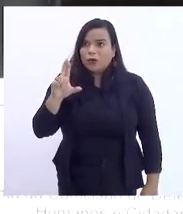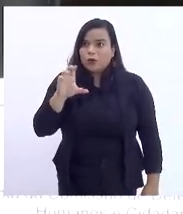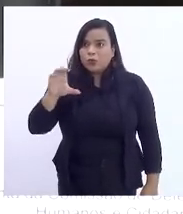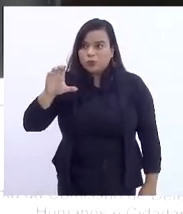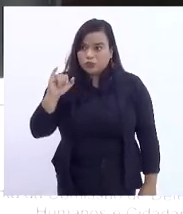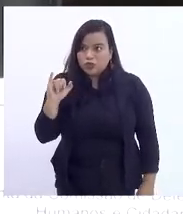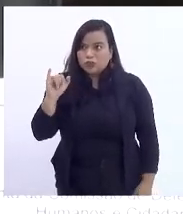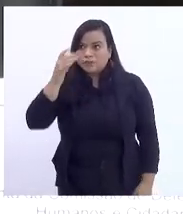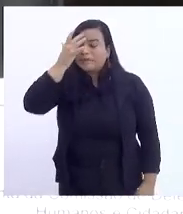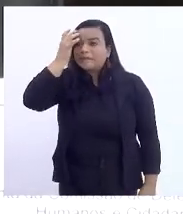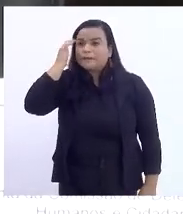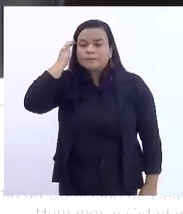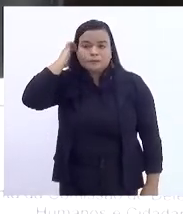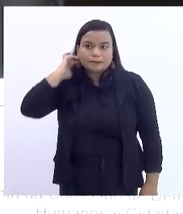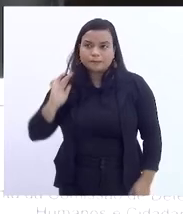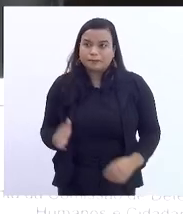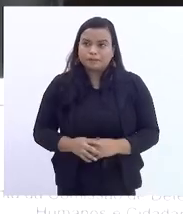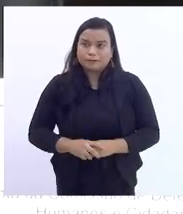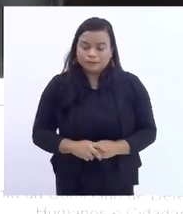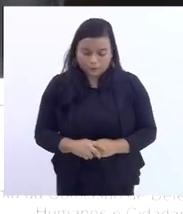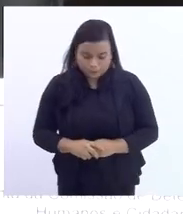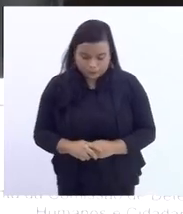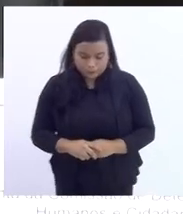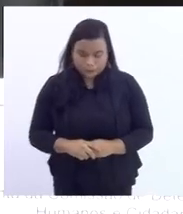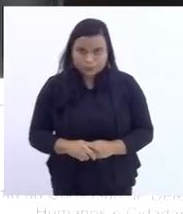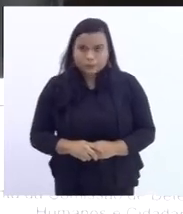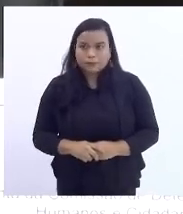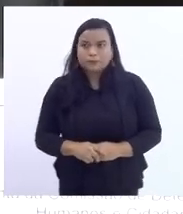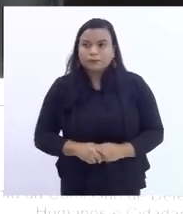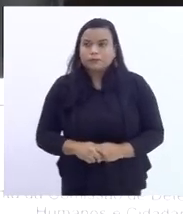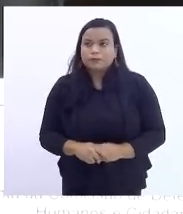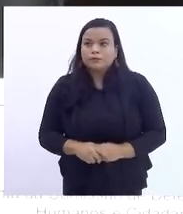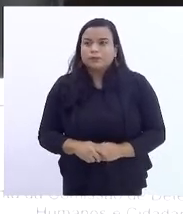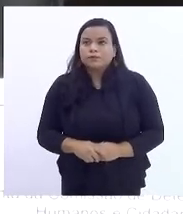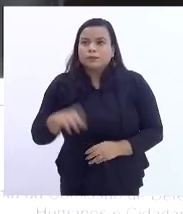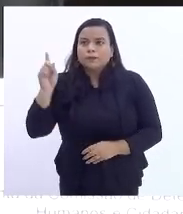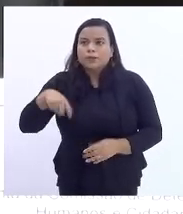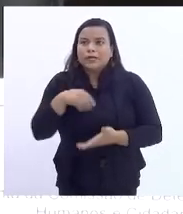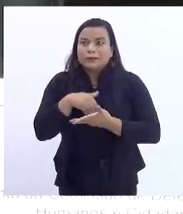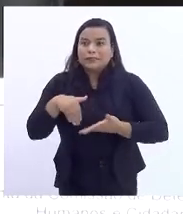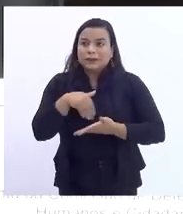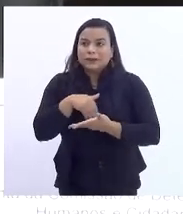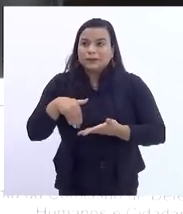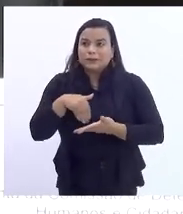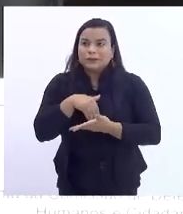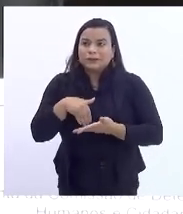indalécio ele é da Kika de secretaria